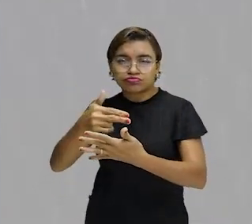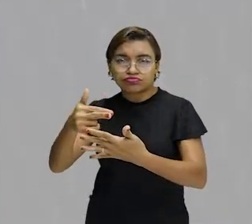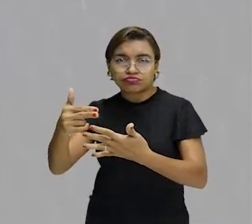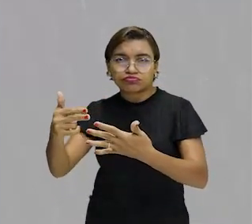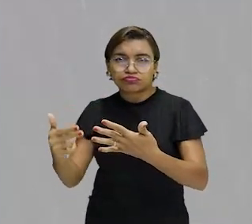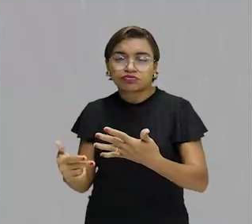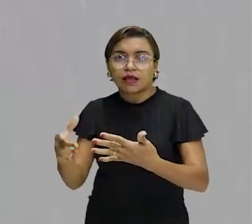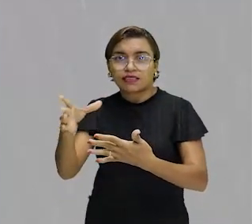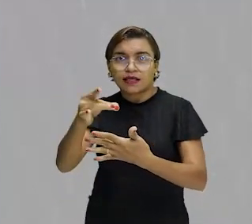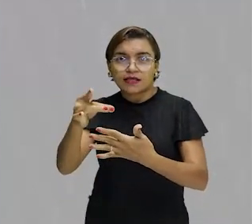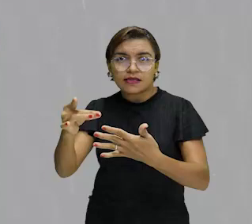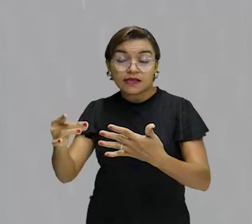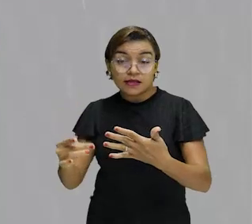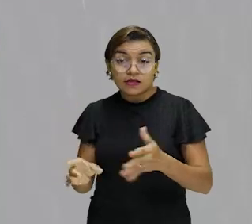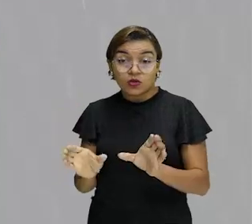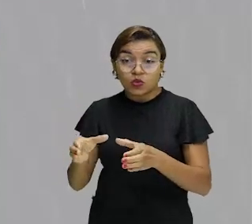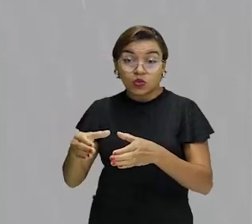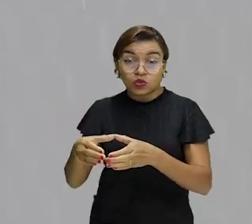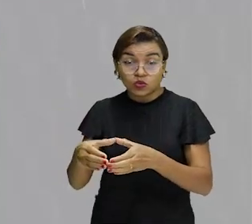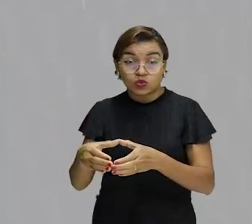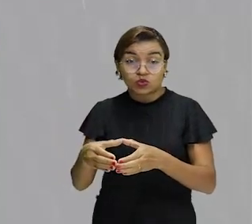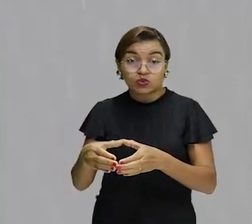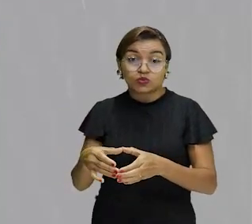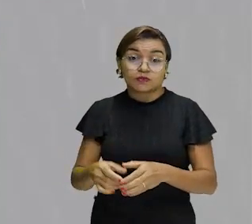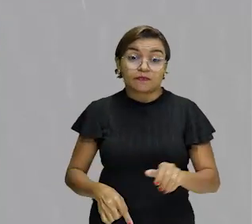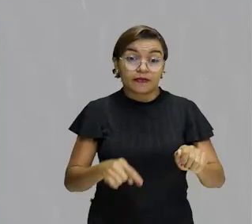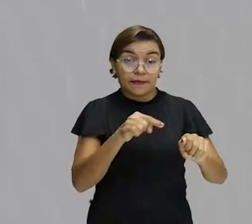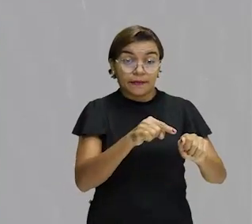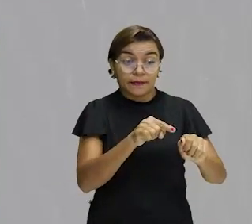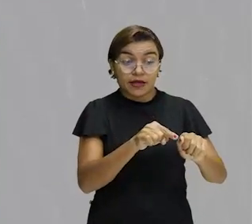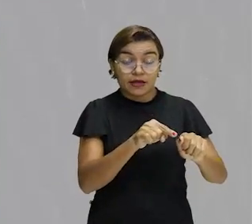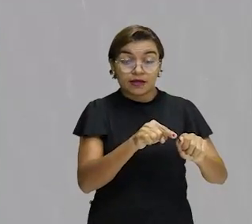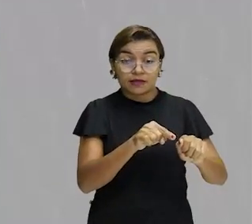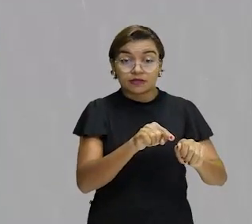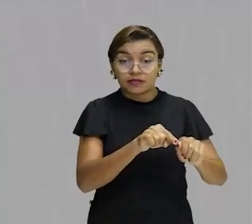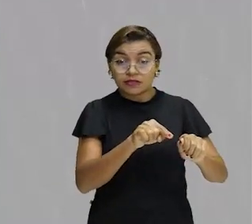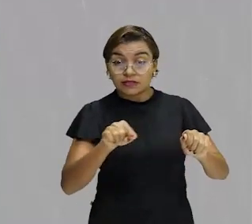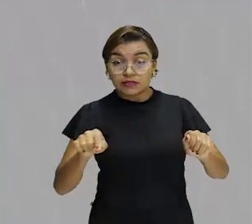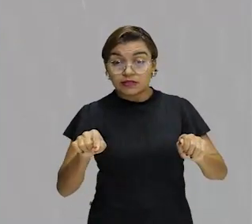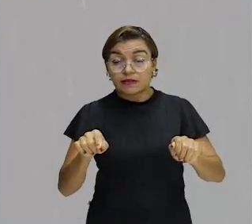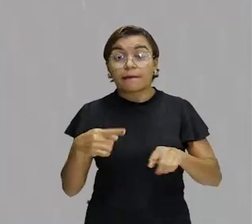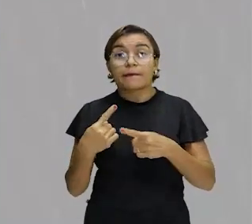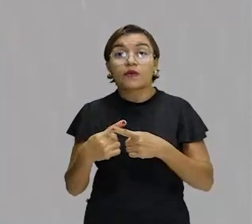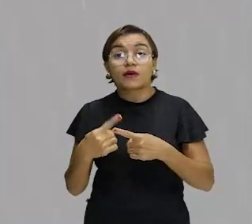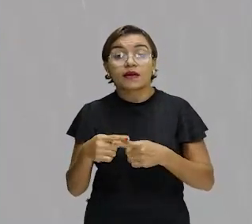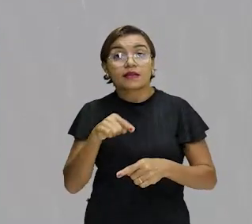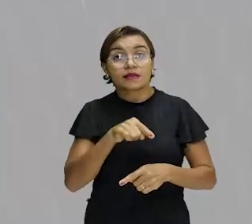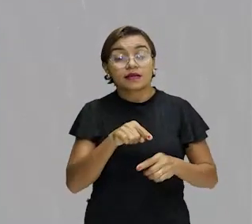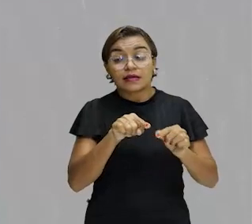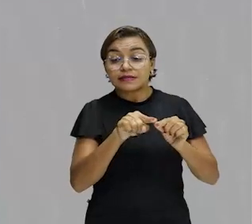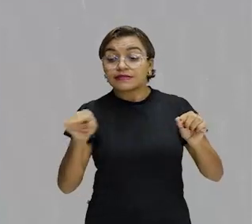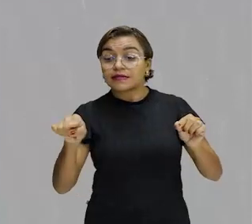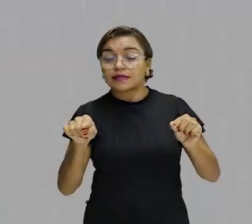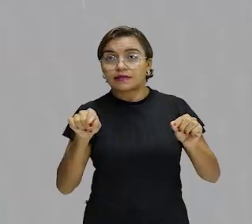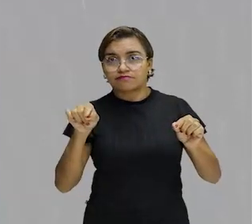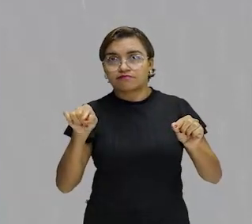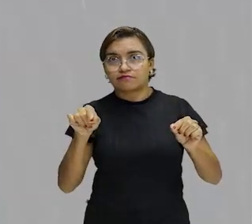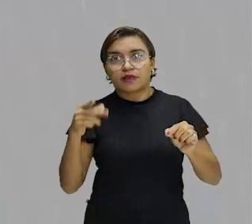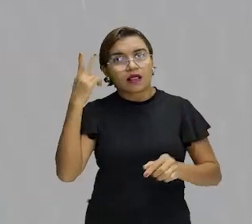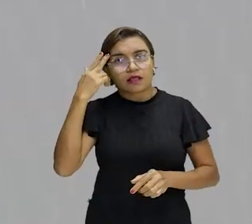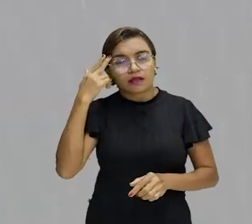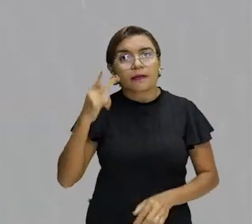outra forma. F era 4x, G é x dividido por 4, tá? O que é que